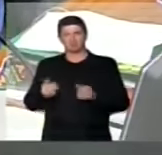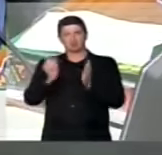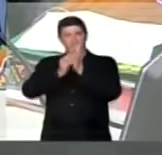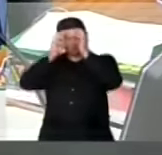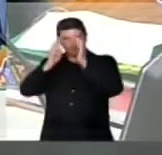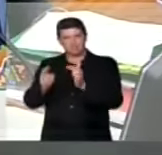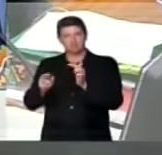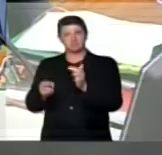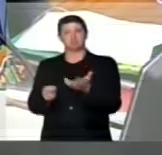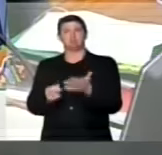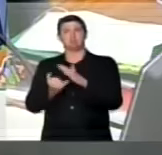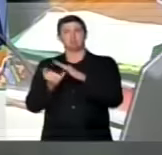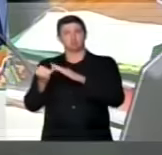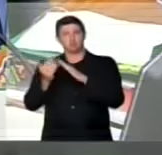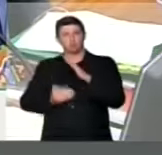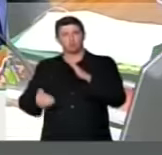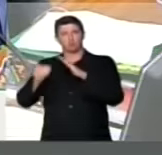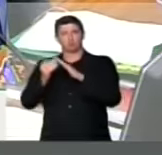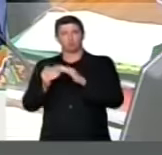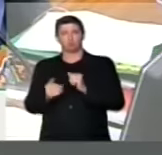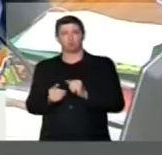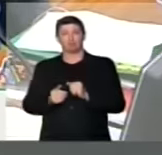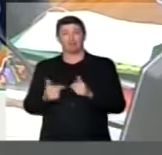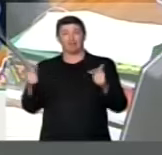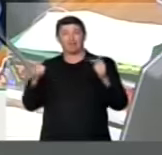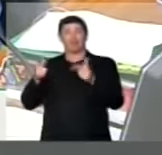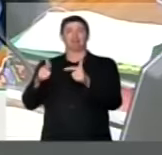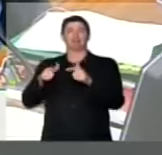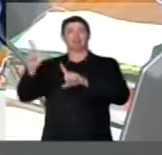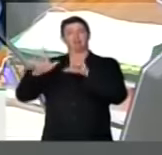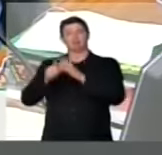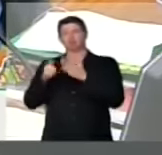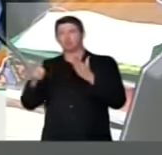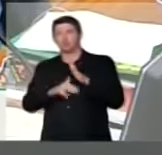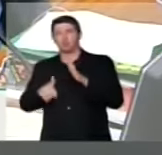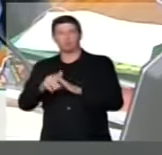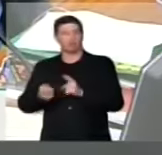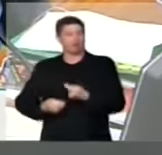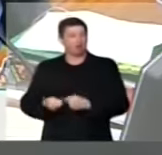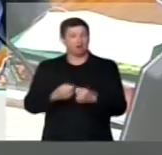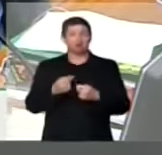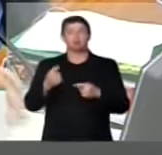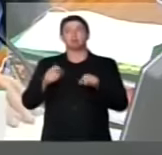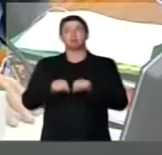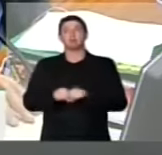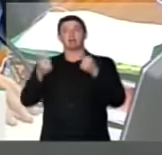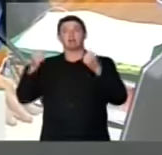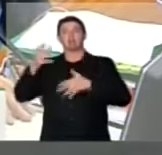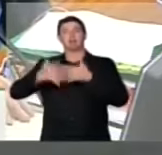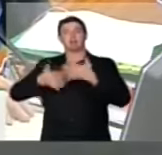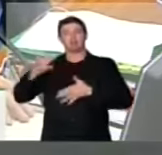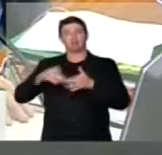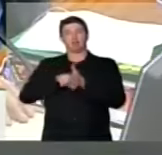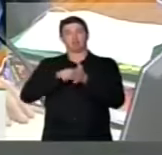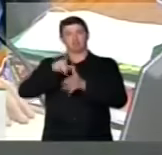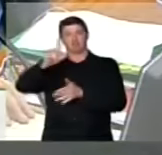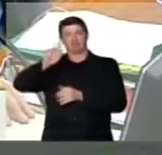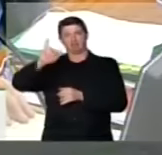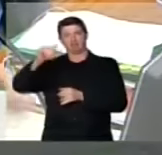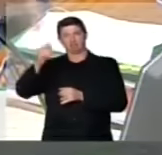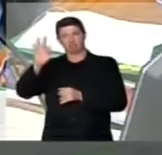desrespeita as instituições, ataca a imprensa e que trama para atrapalhar as investigações da Lava